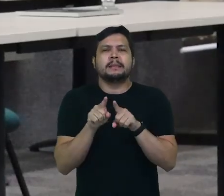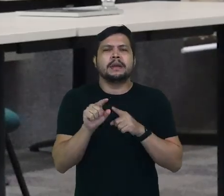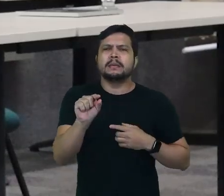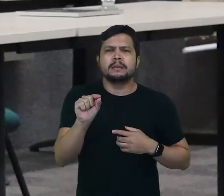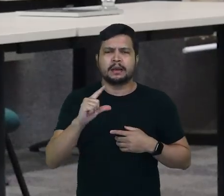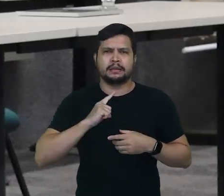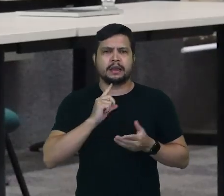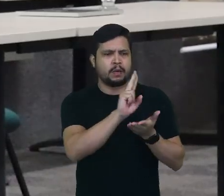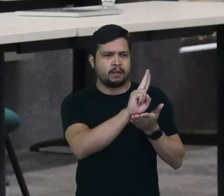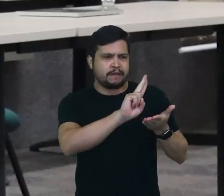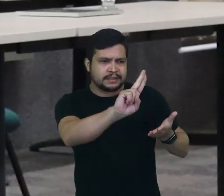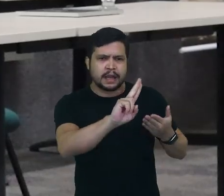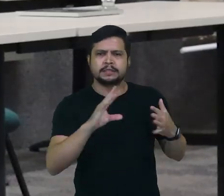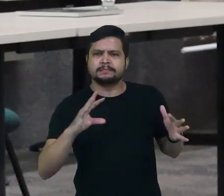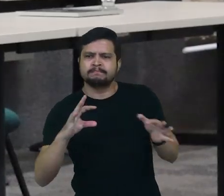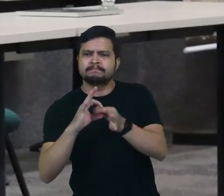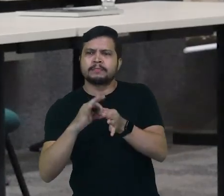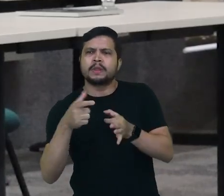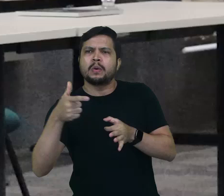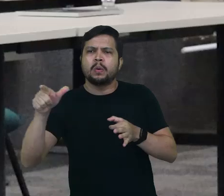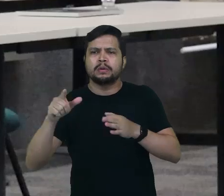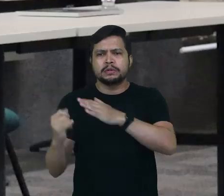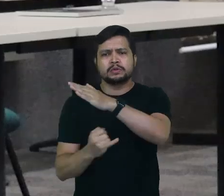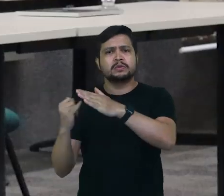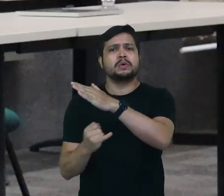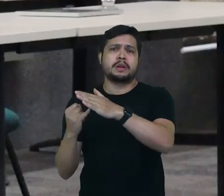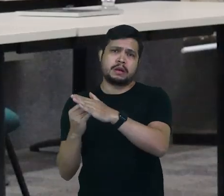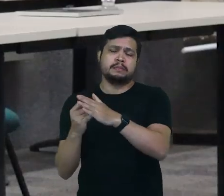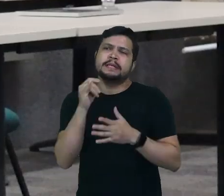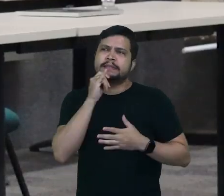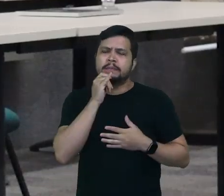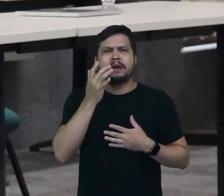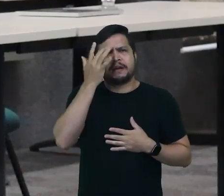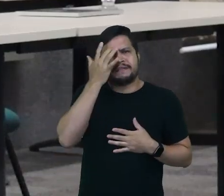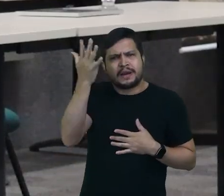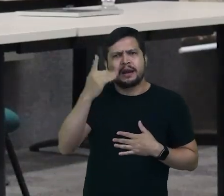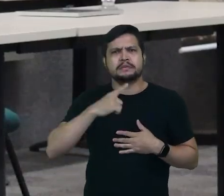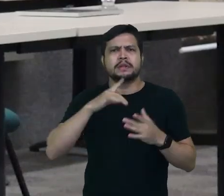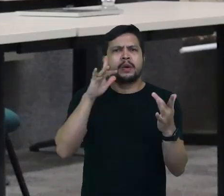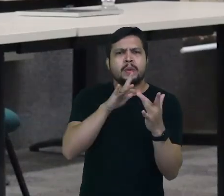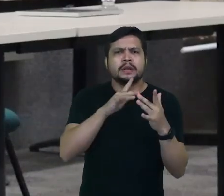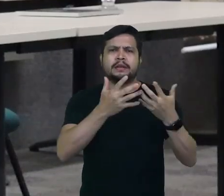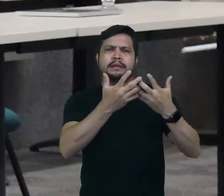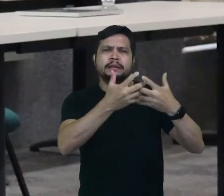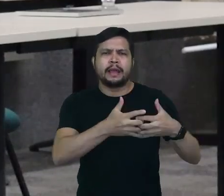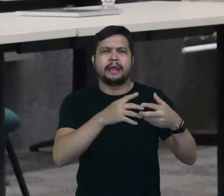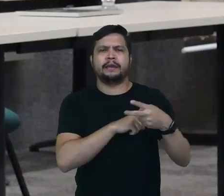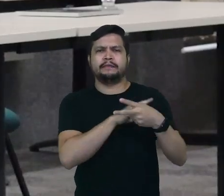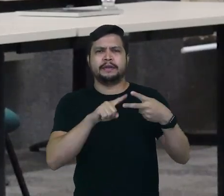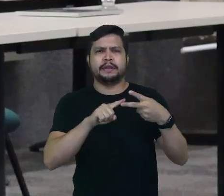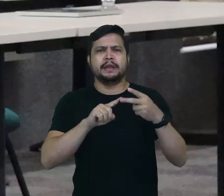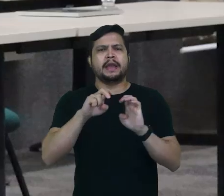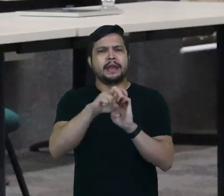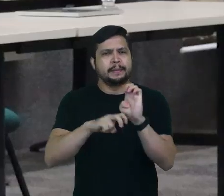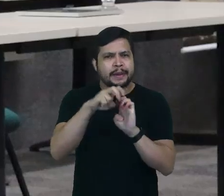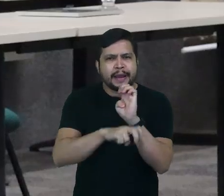a aproximação também da universidade com outras instituições não convencionais, tipo, é fácil você aproximar do IF,